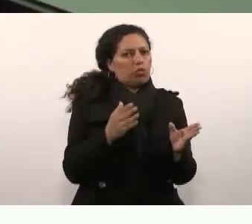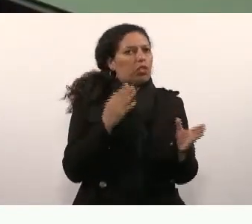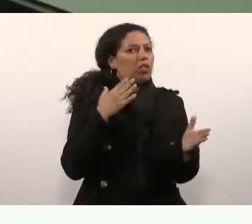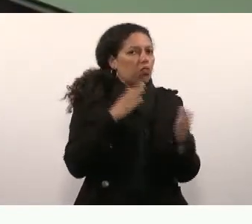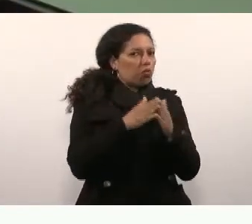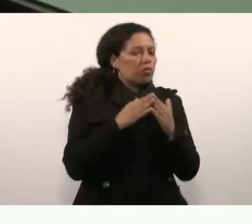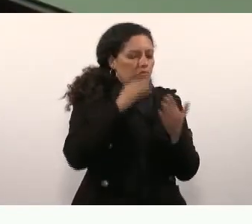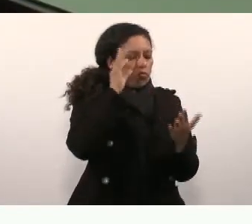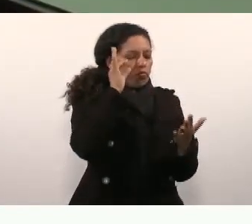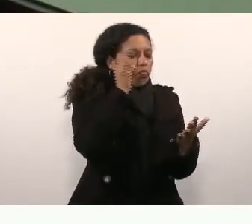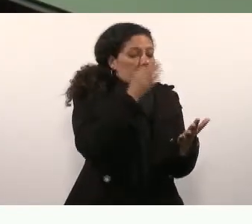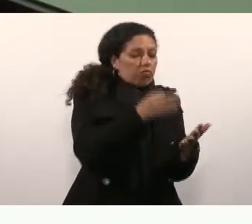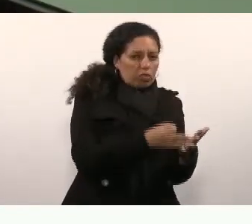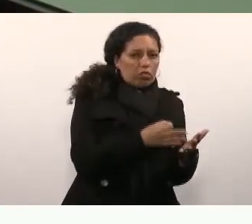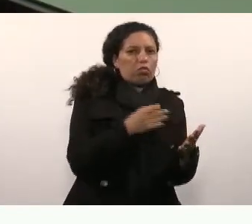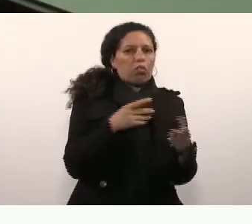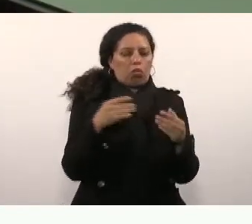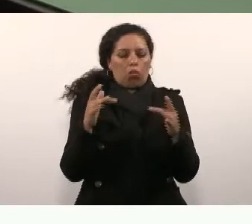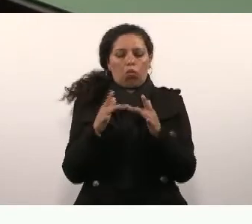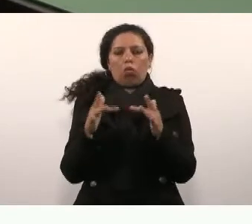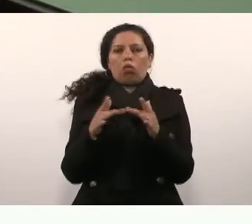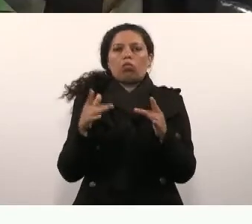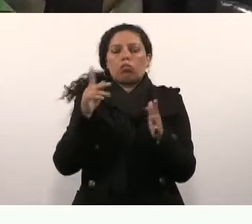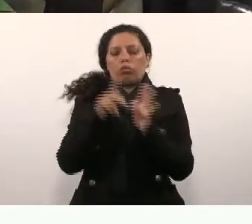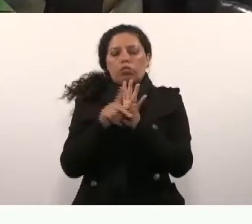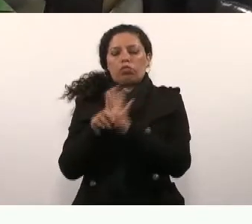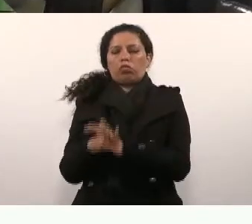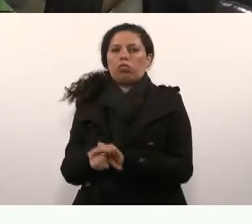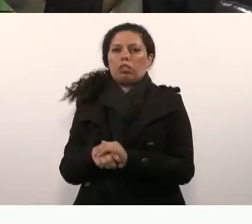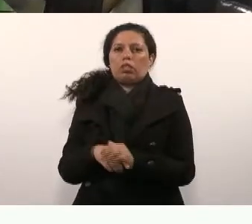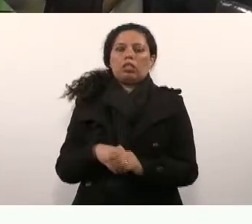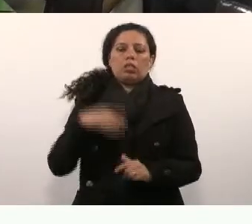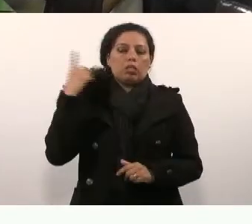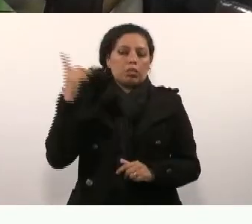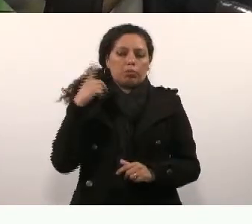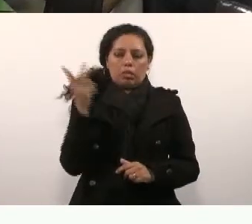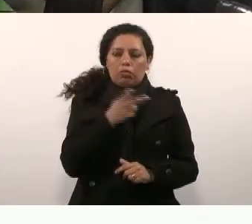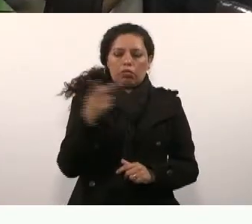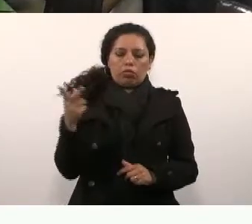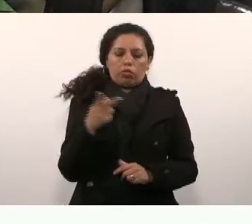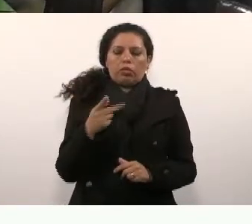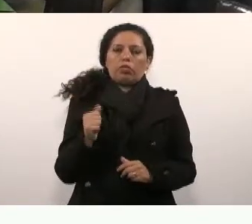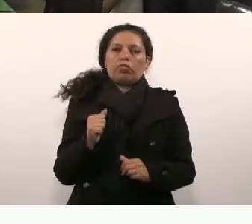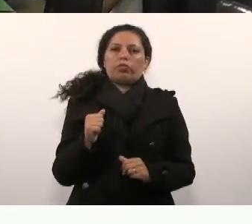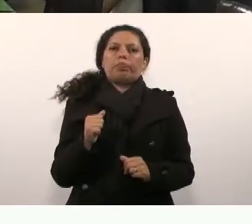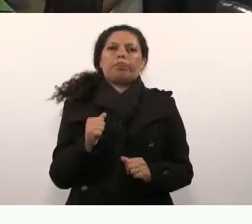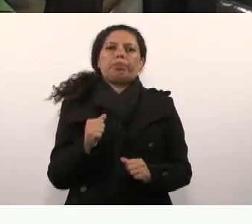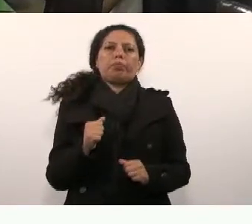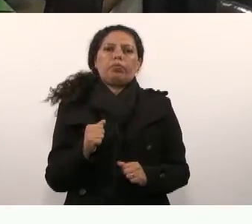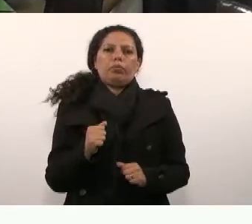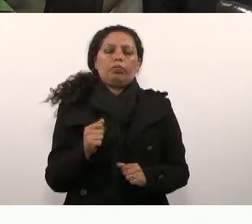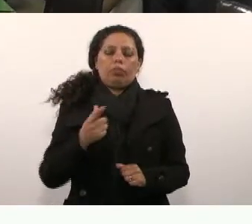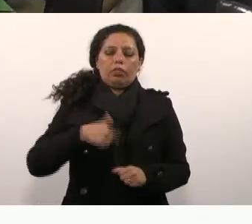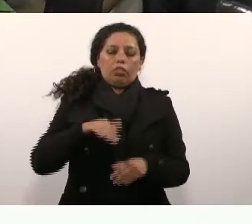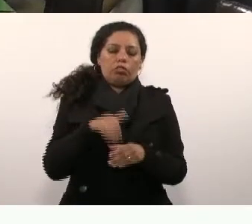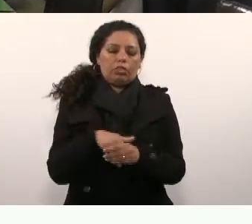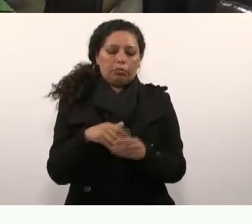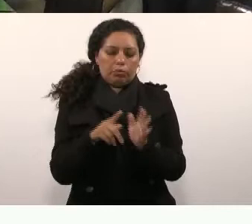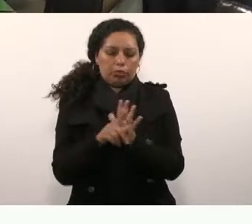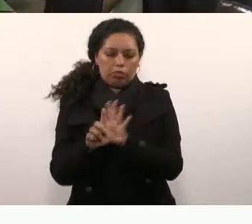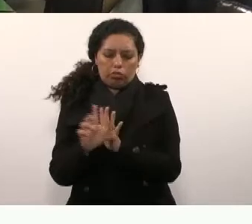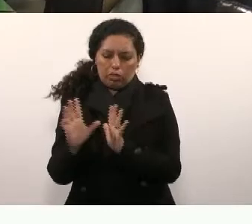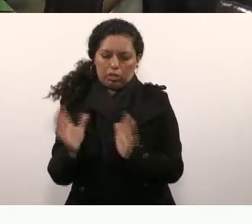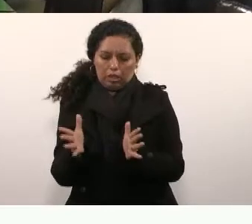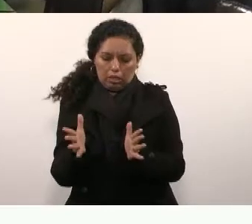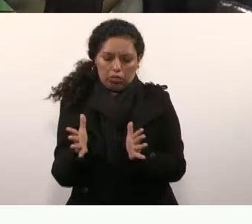pedir vista. Eu concordo com o projeto do André. Deputado Valdec, deputado Ferreirinha, presidente, nós votamos esse projeto, eu não sei,